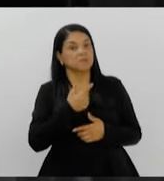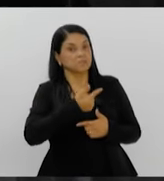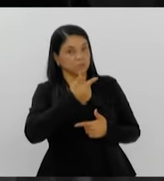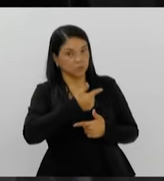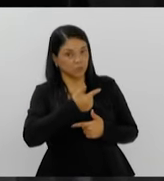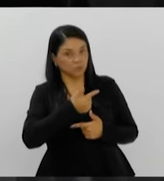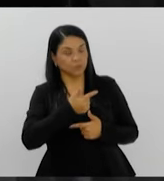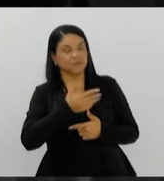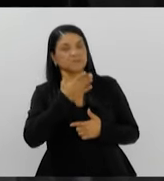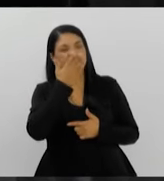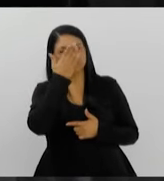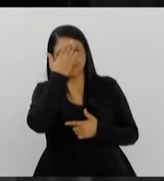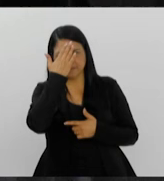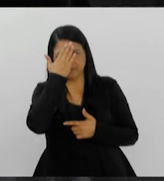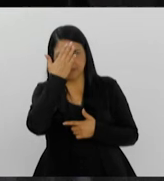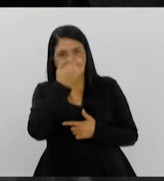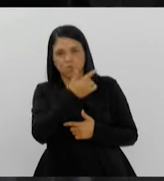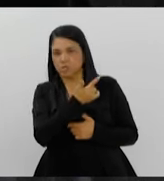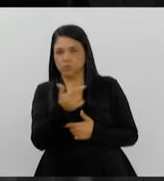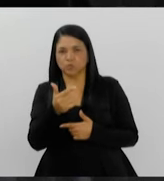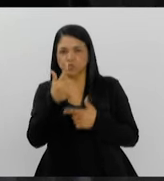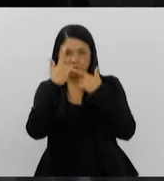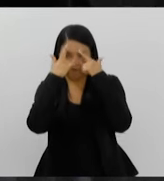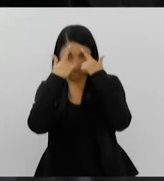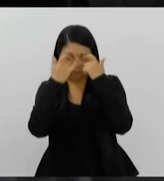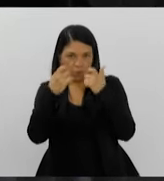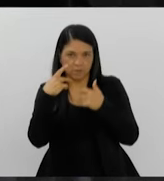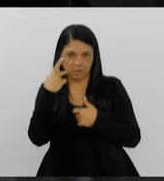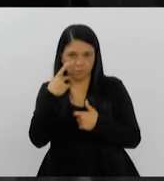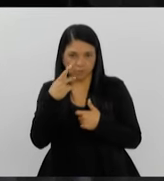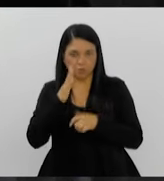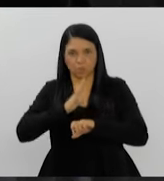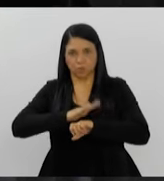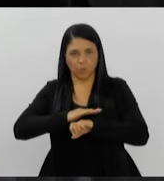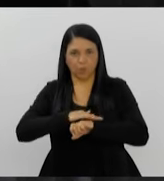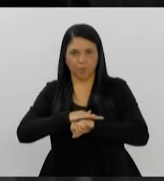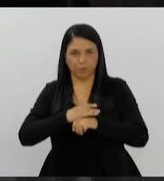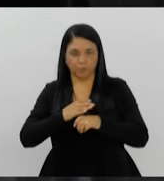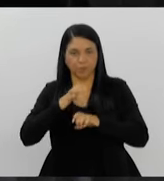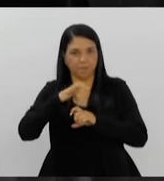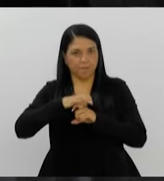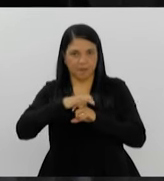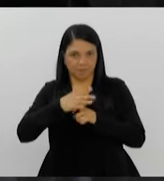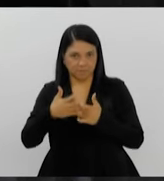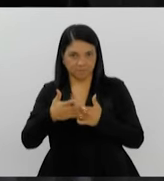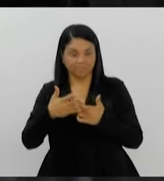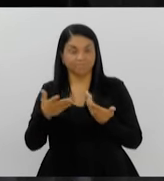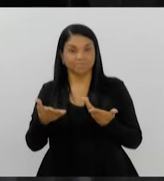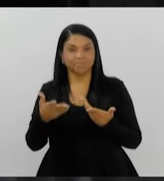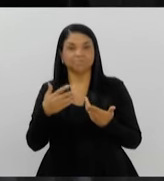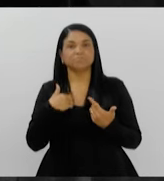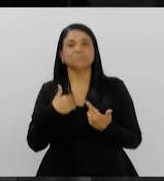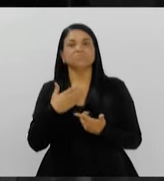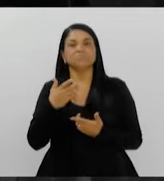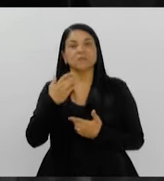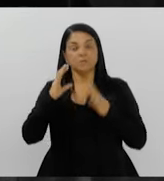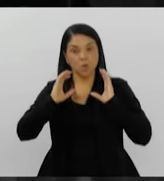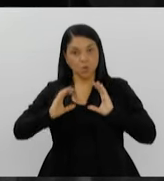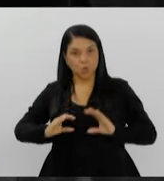sabem que não havia violência de política naquele momento qualquer conduta delituosa